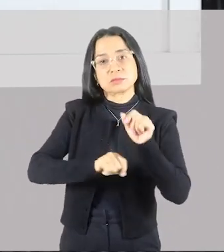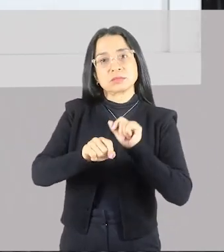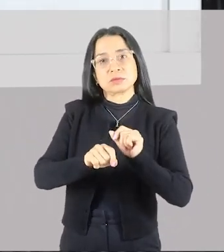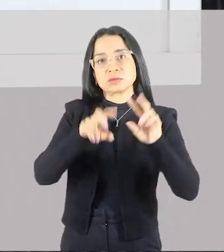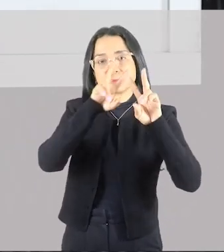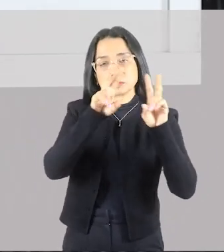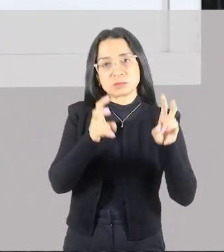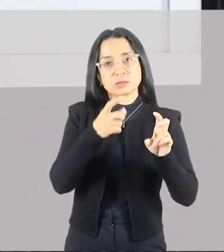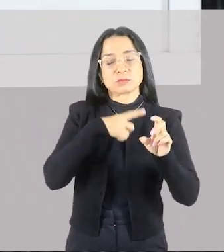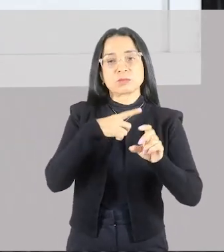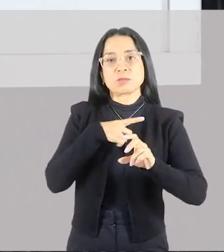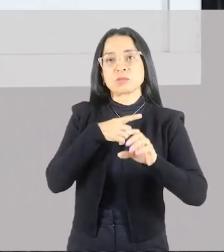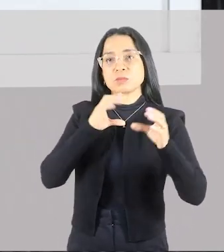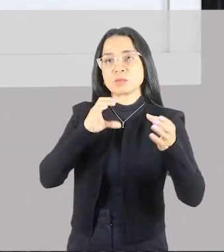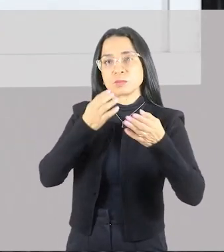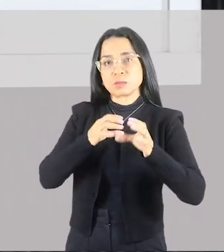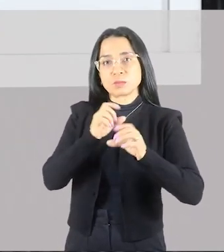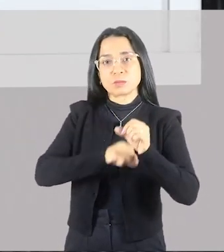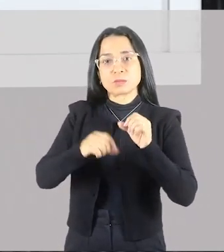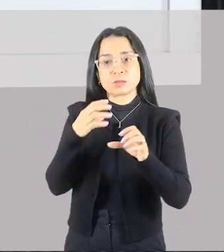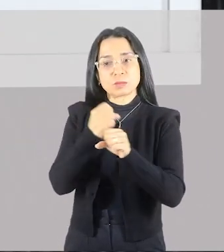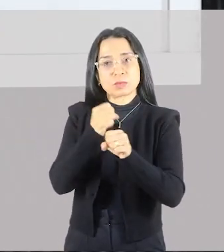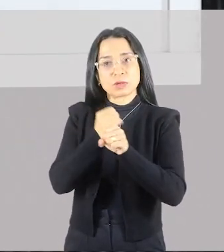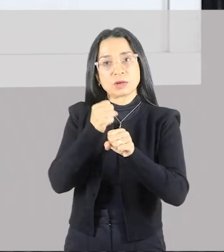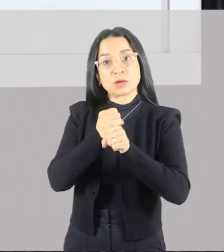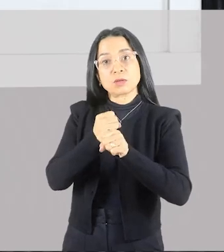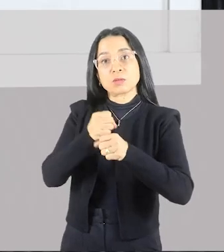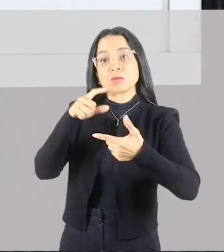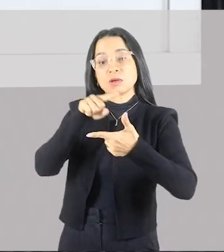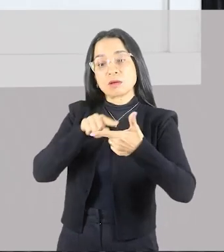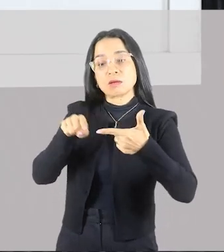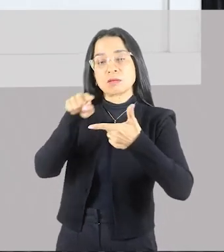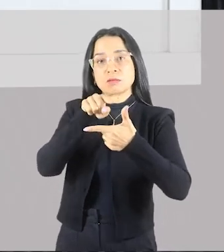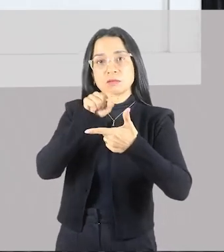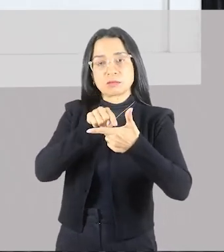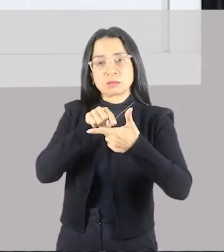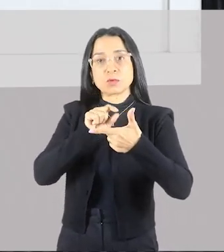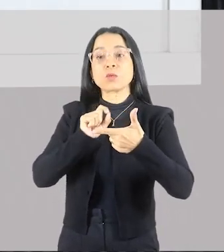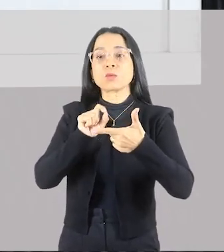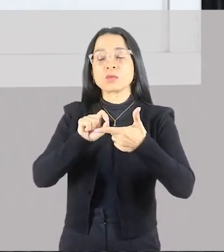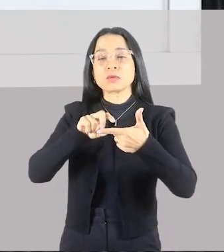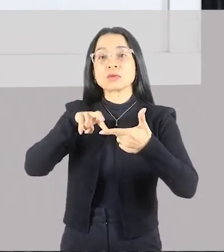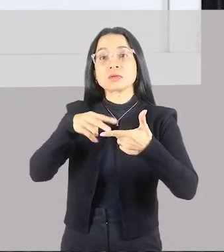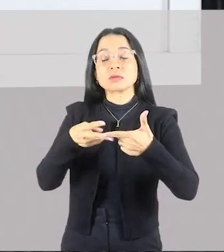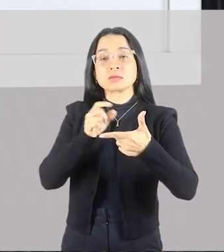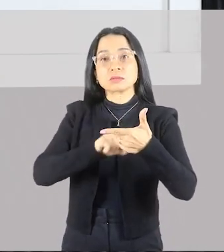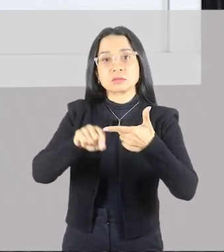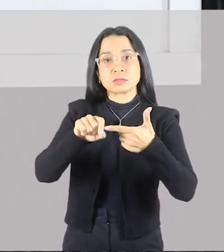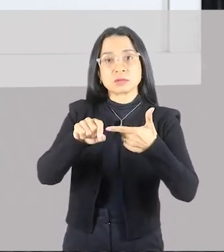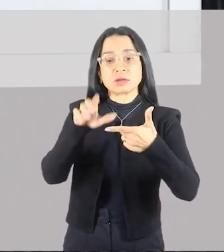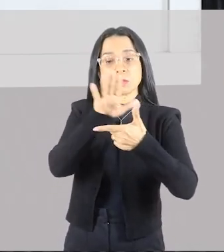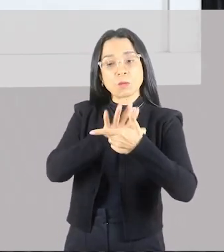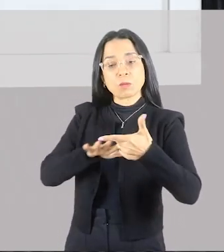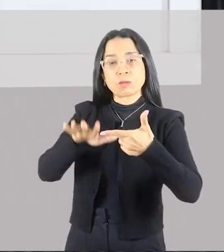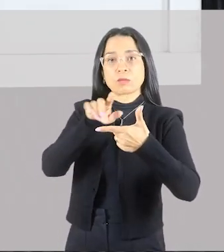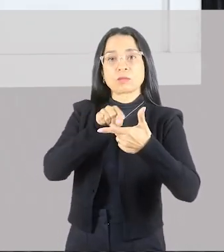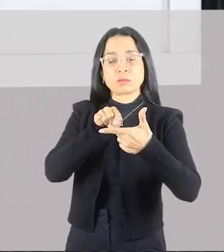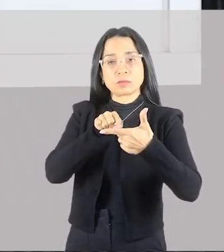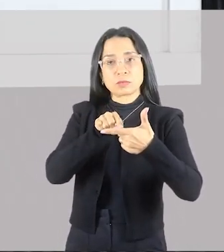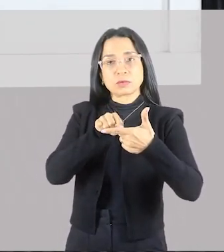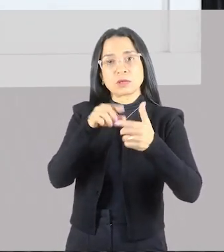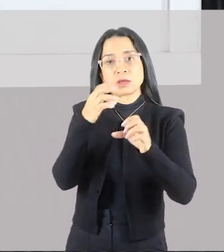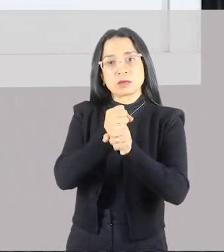caem nos concursos é calcular a área de figura, né? Então, o que é a área? A área é o espaço, né?